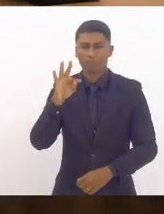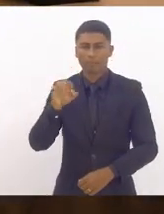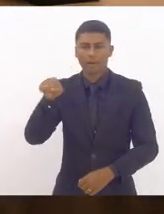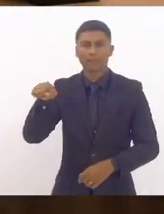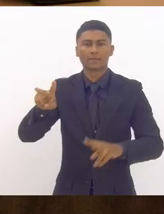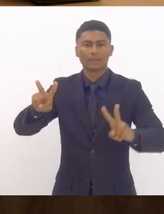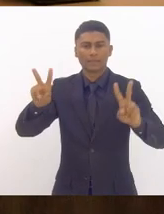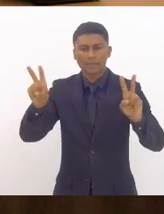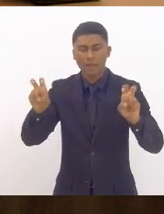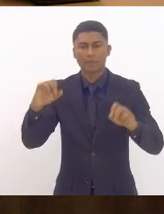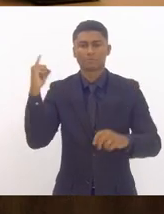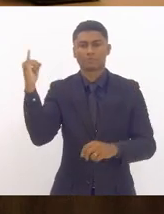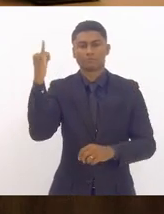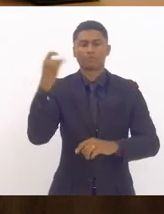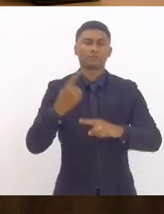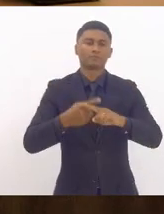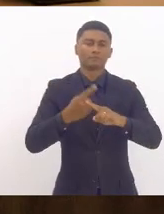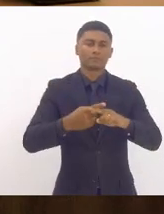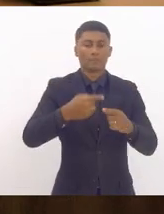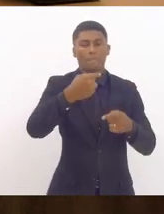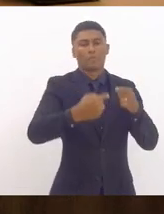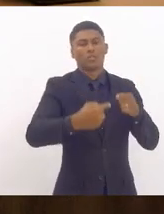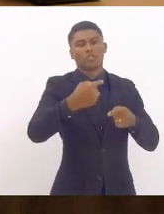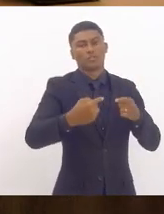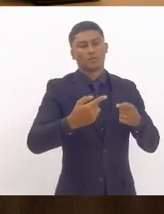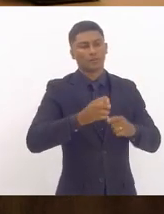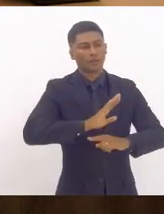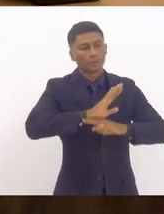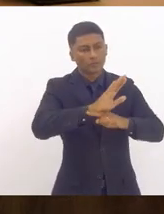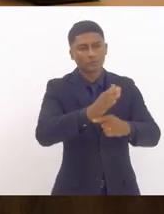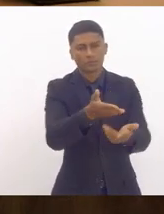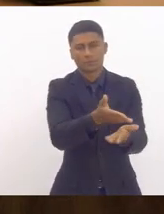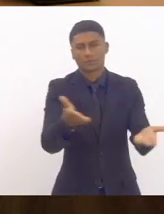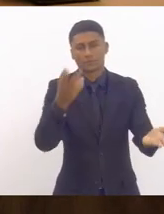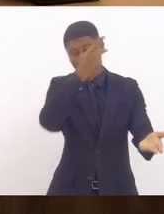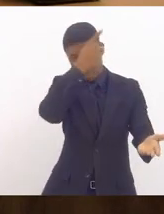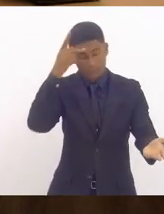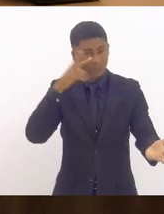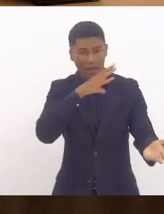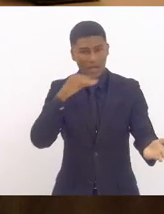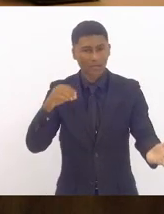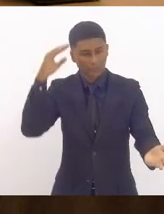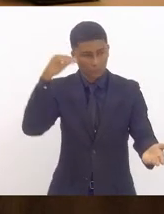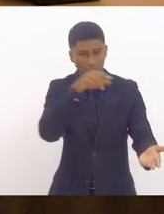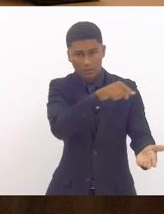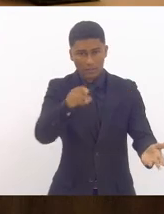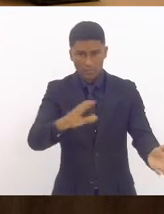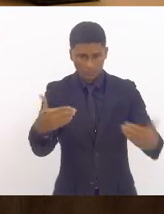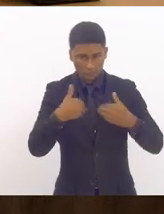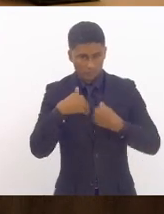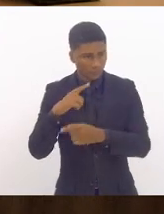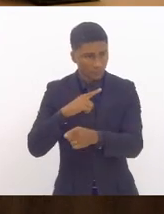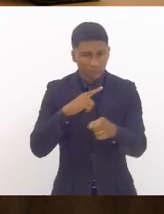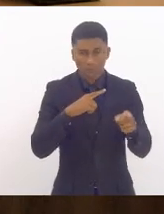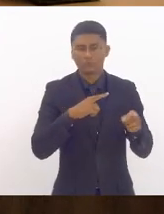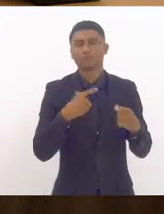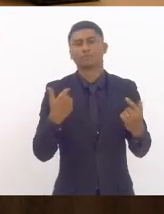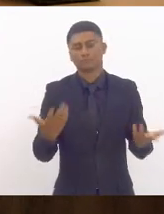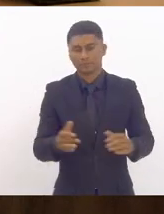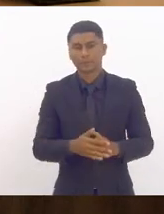instituir uma política para abordagem da pessoa adulta com transtorno do espectro autista. O